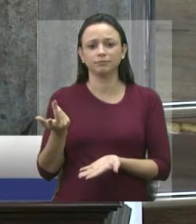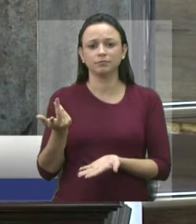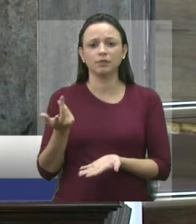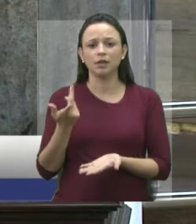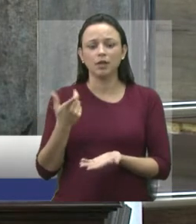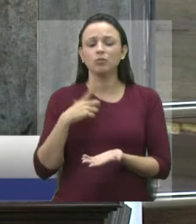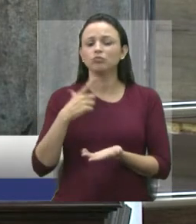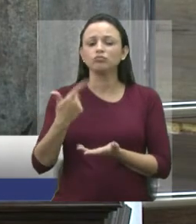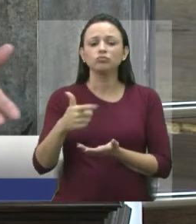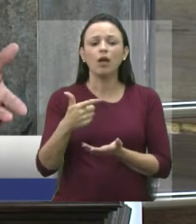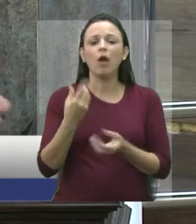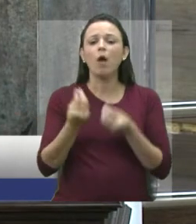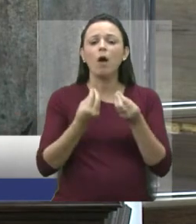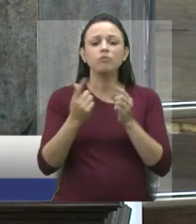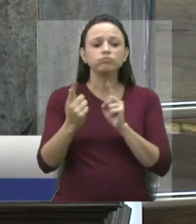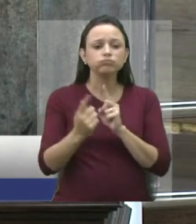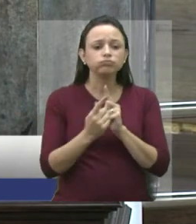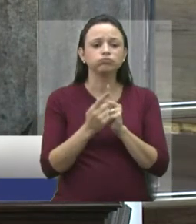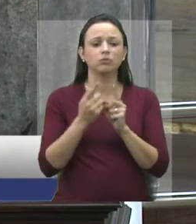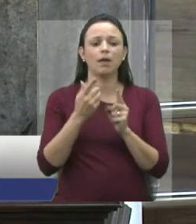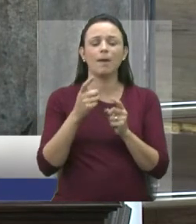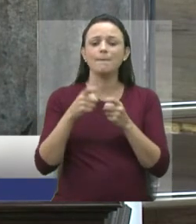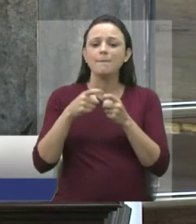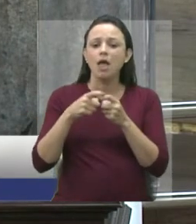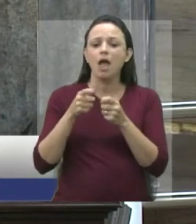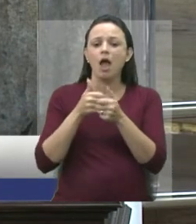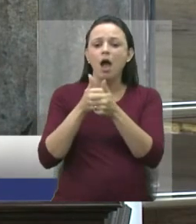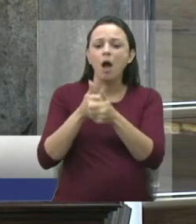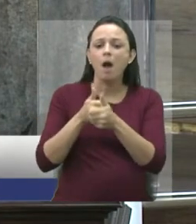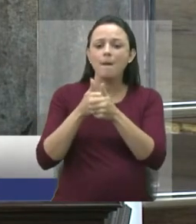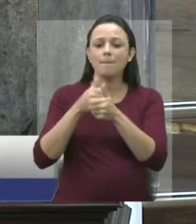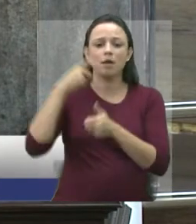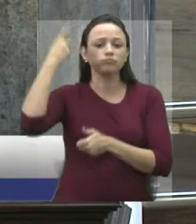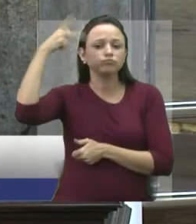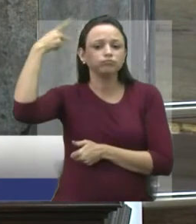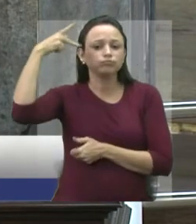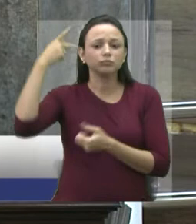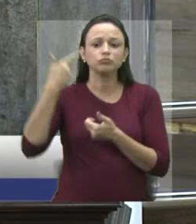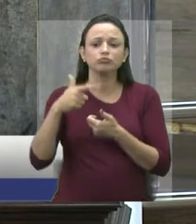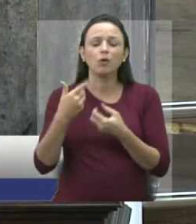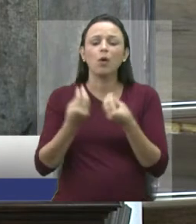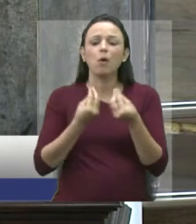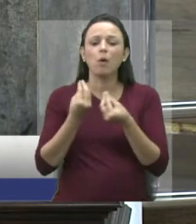o atendimento e o acompanhamento, porque não está tendo médico.